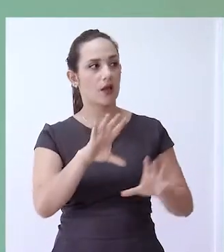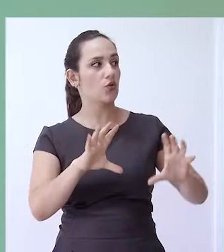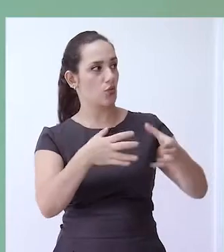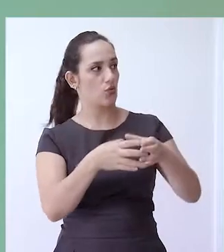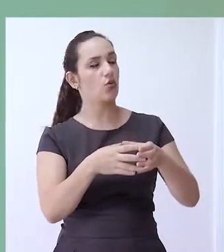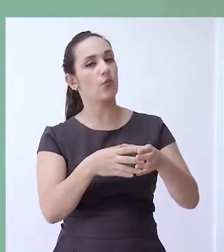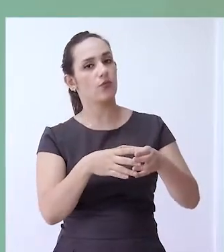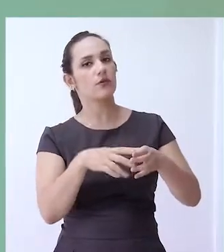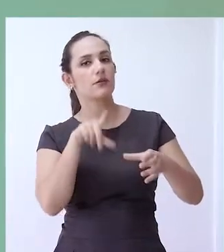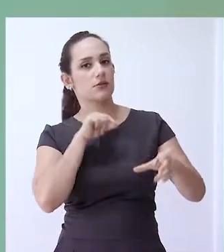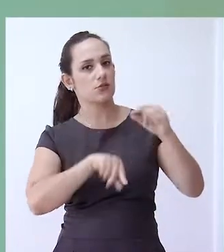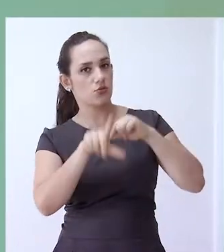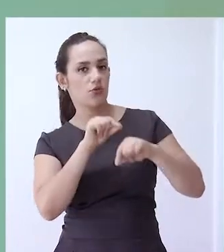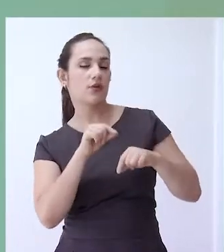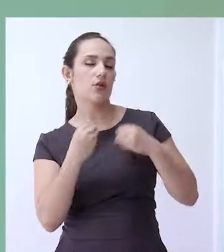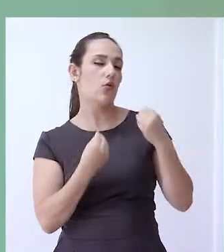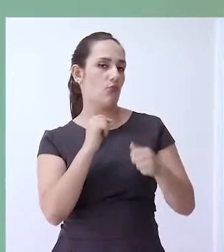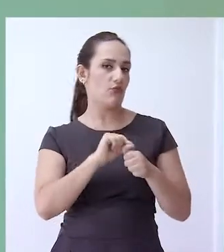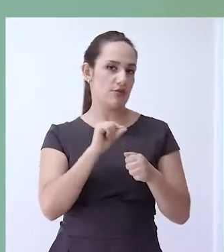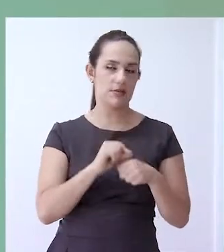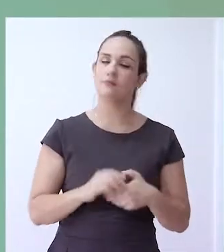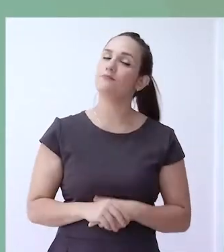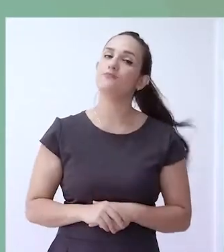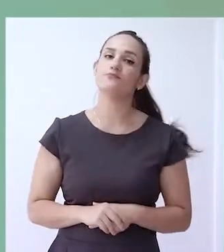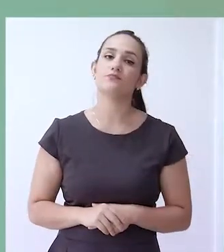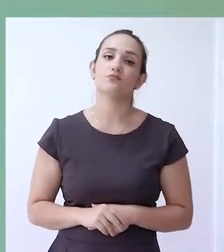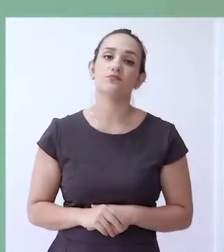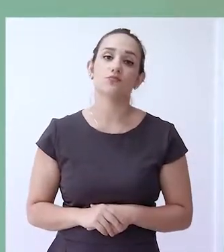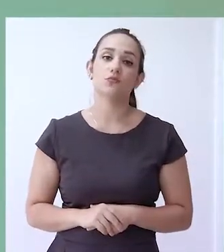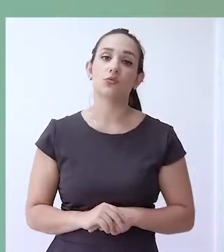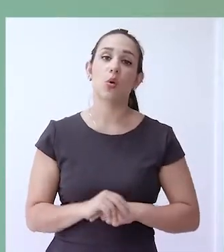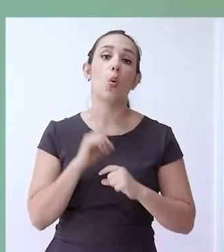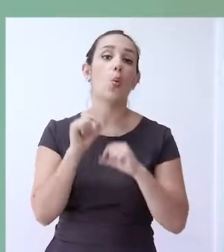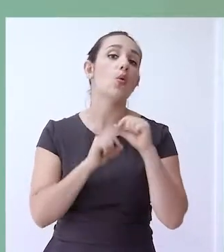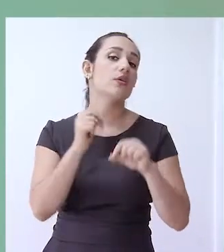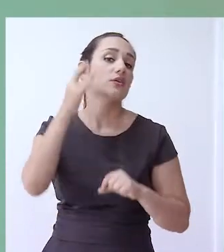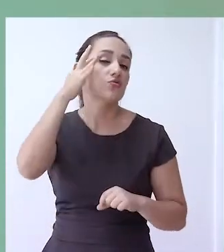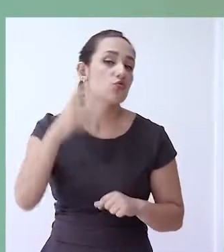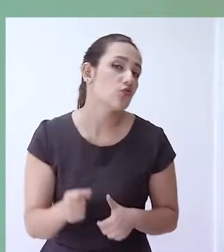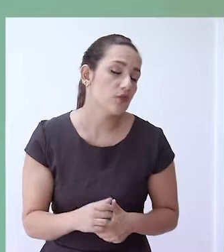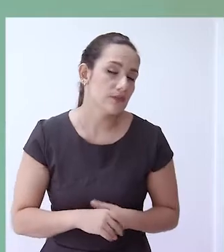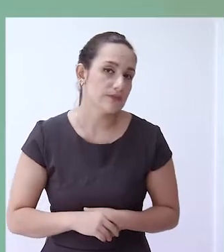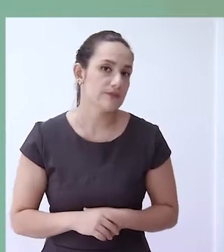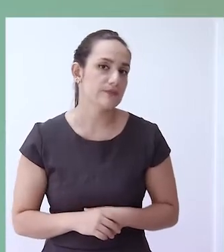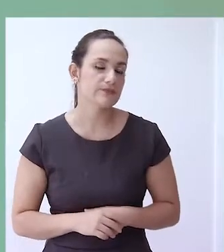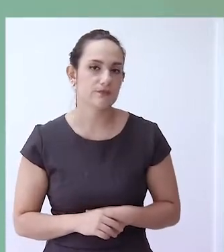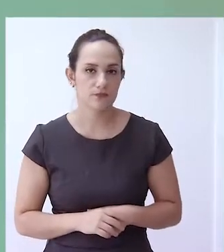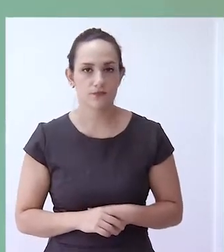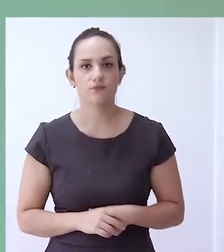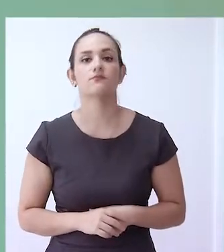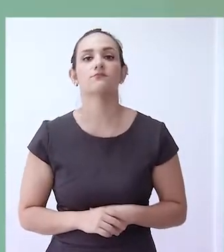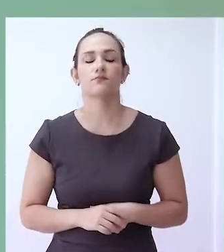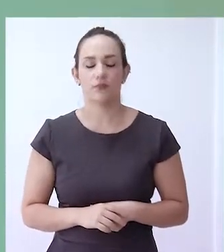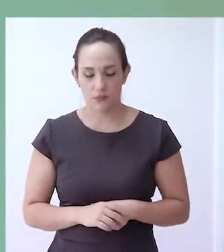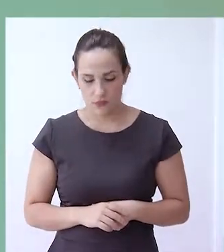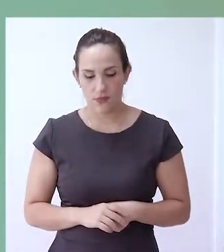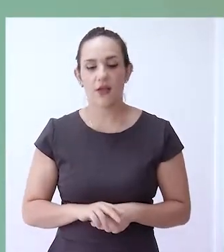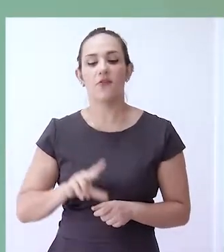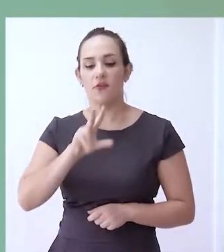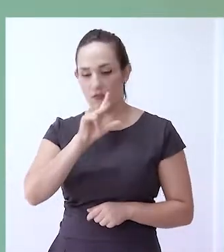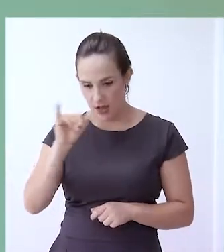lá no seu órgão de decisão sobre esse tipo de questão, a possibilidade de fazer as